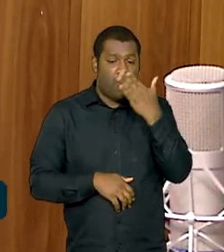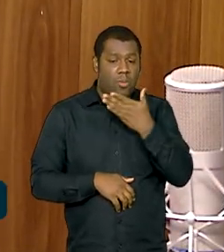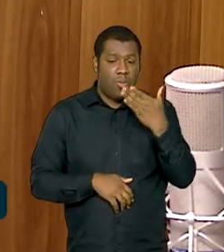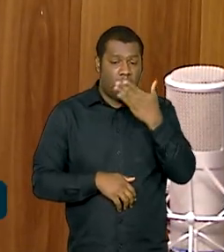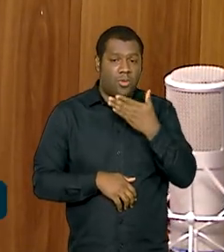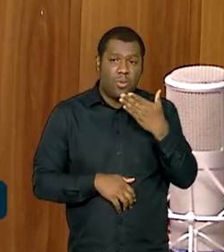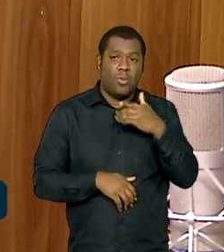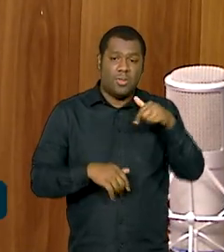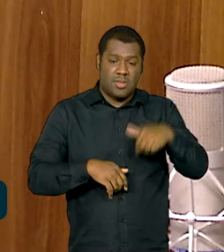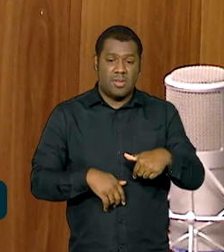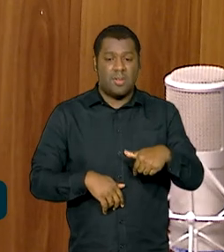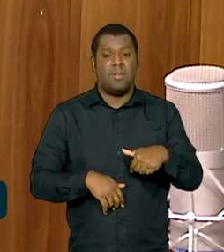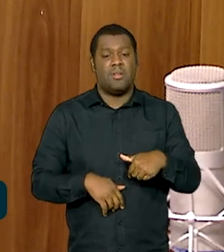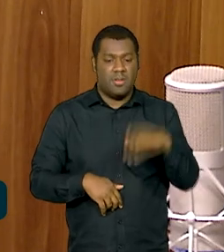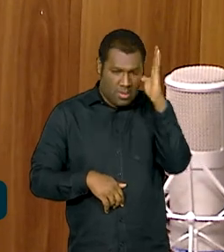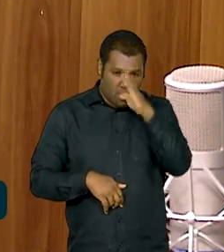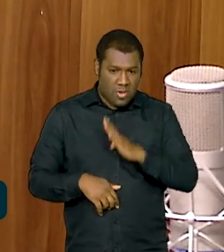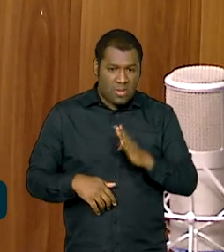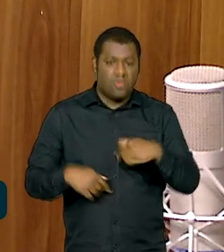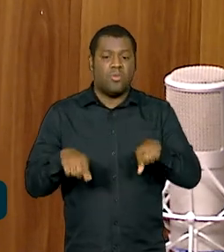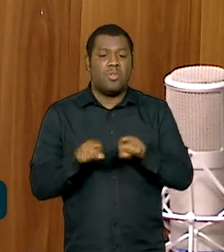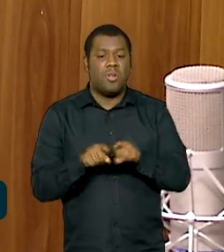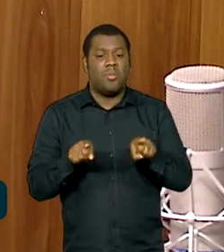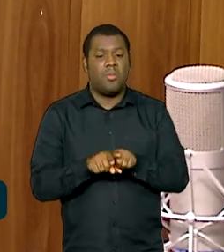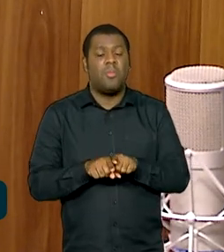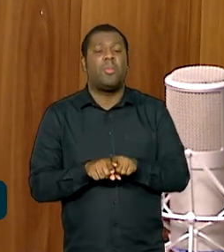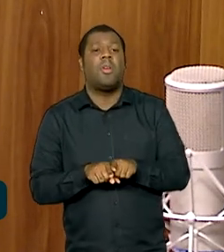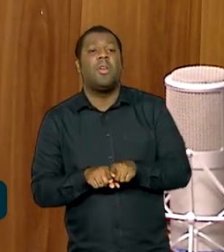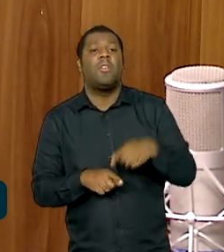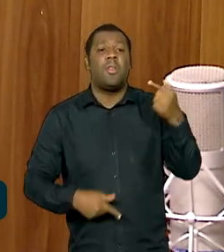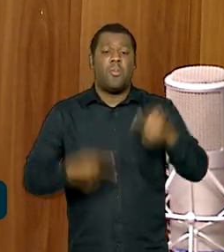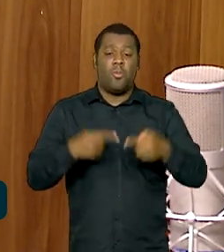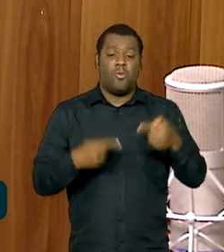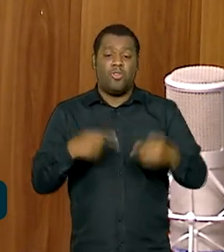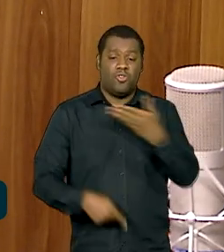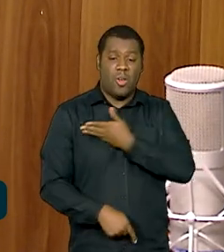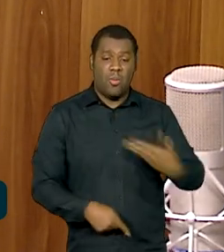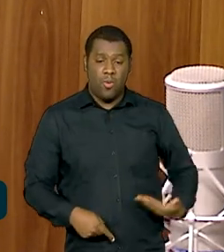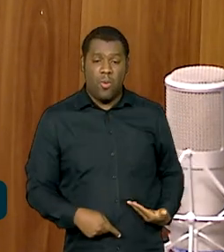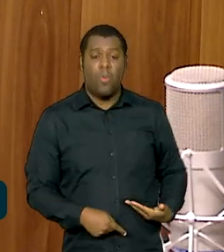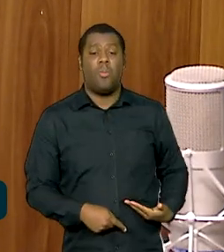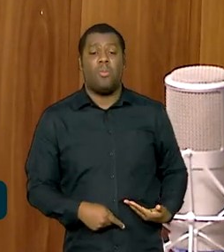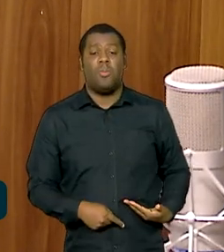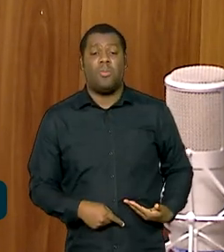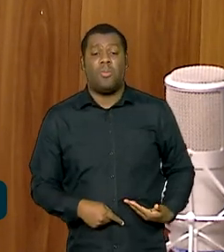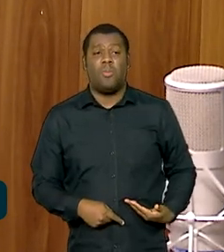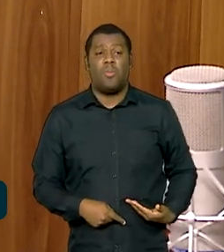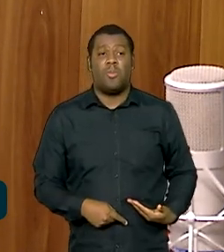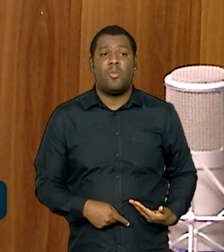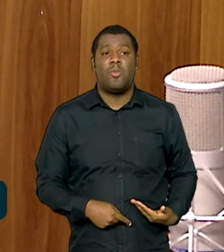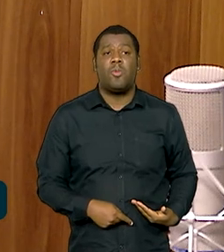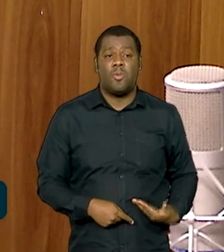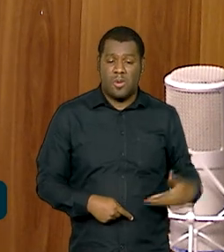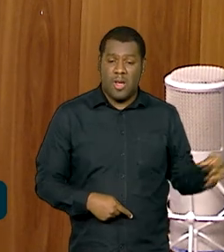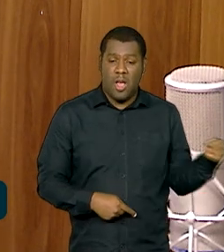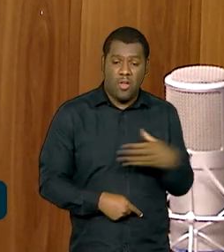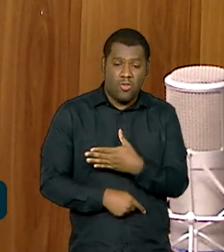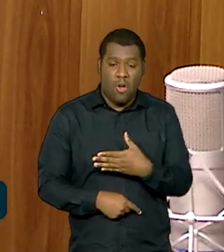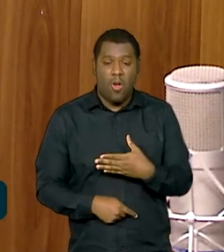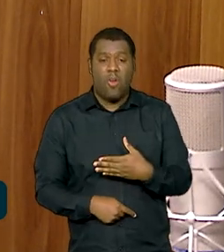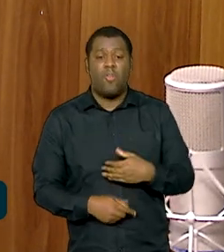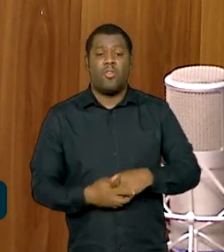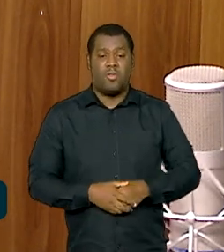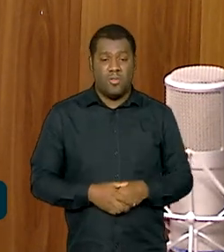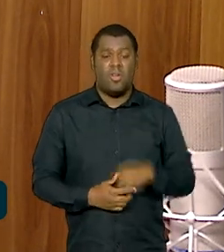nossas hidroelétricas muito em consequência também das políticas públicas implementadas nos ú nas últimas décadas e no último